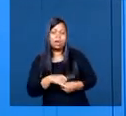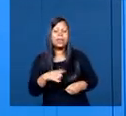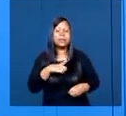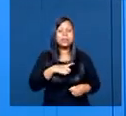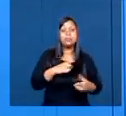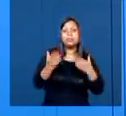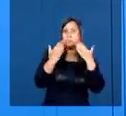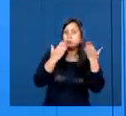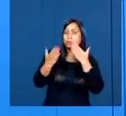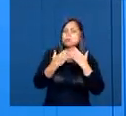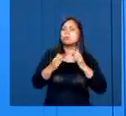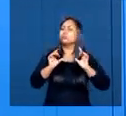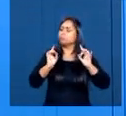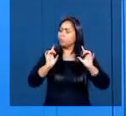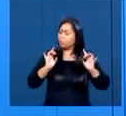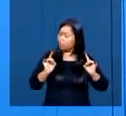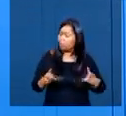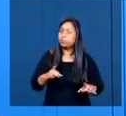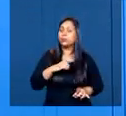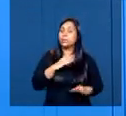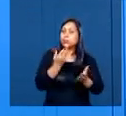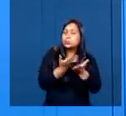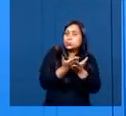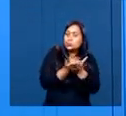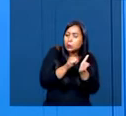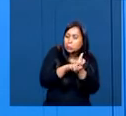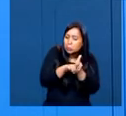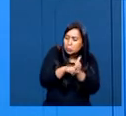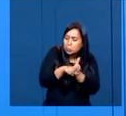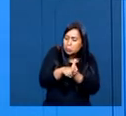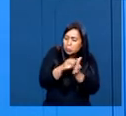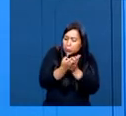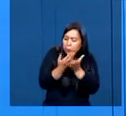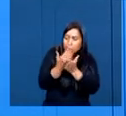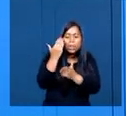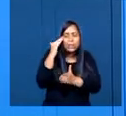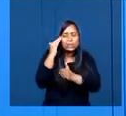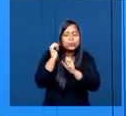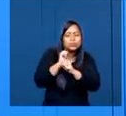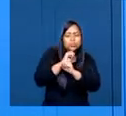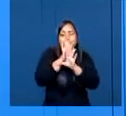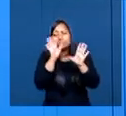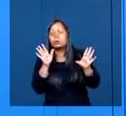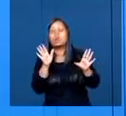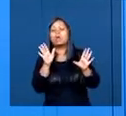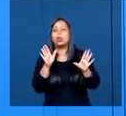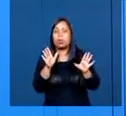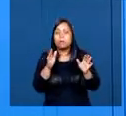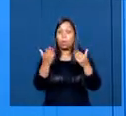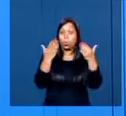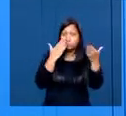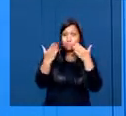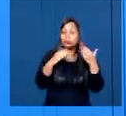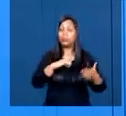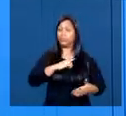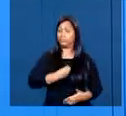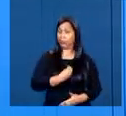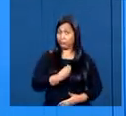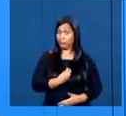psicólogos extremamente dedicados, a gente tem estudado muito, a gente tem atendido, os psicólogos têm estado nas